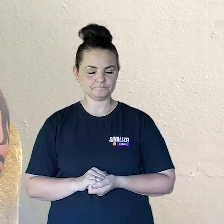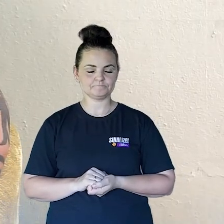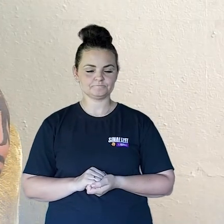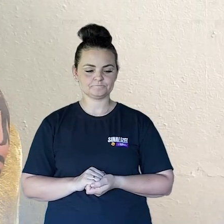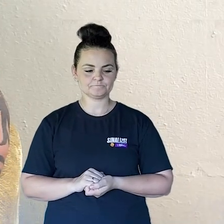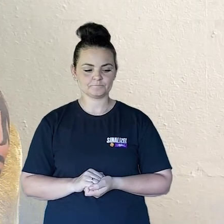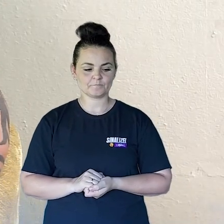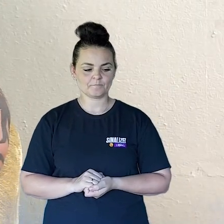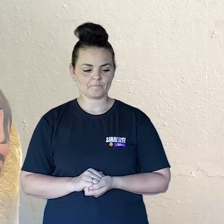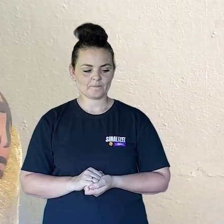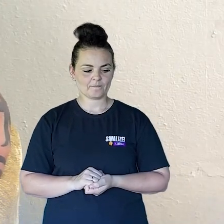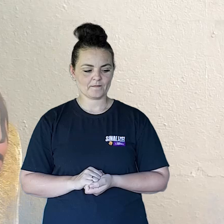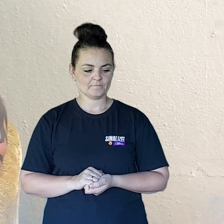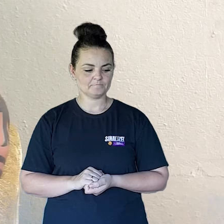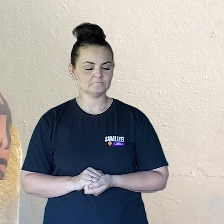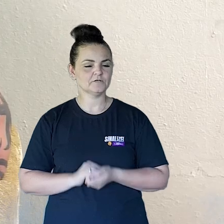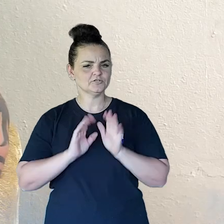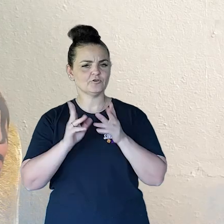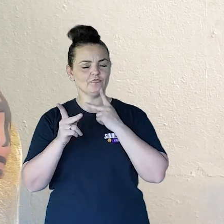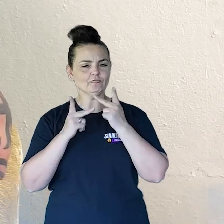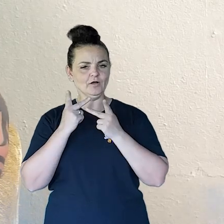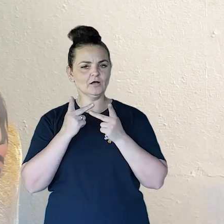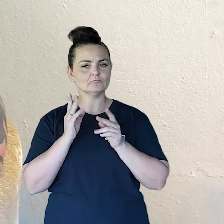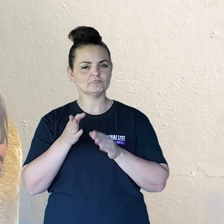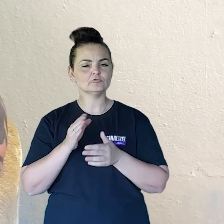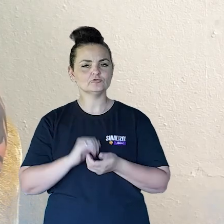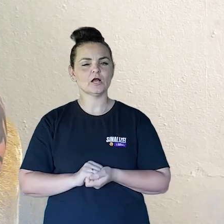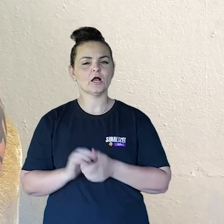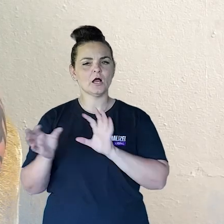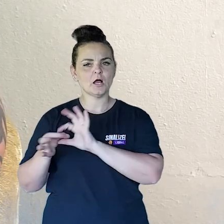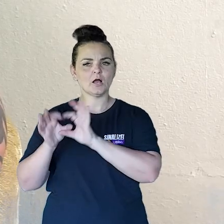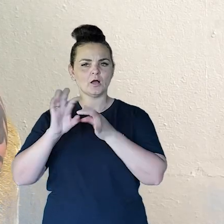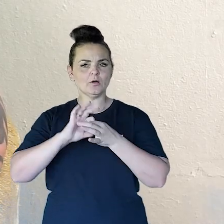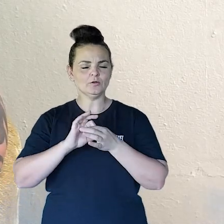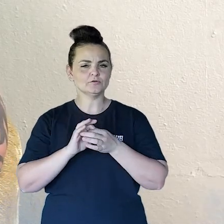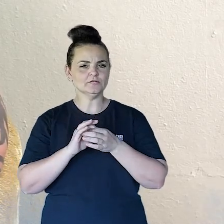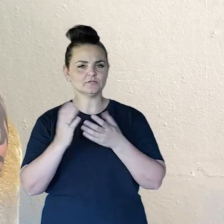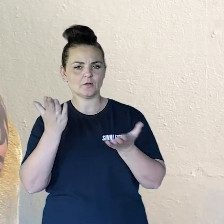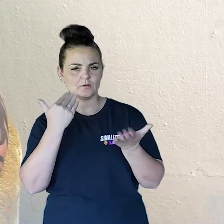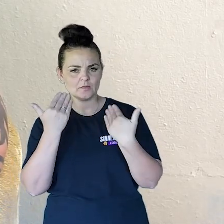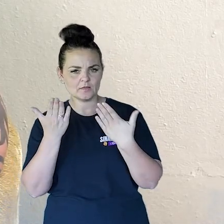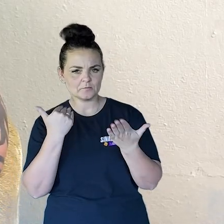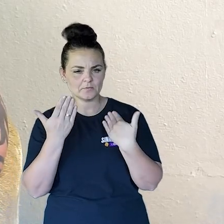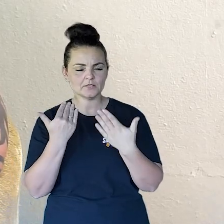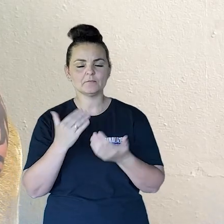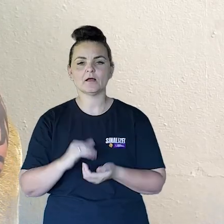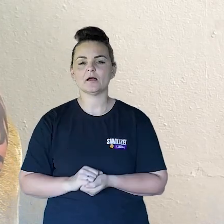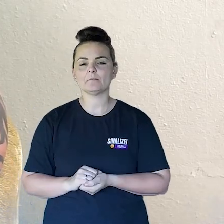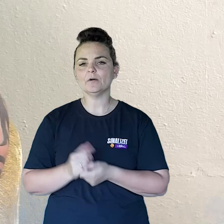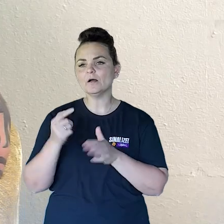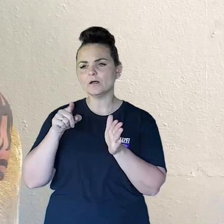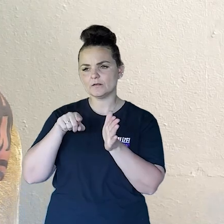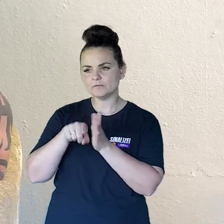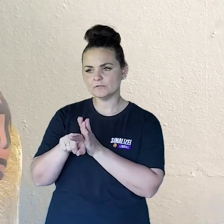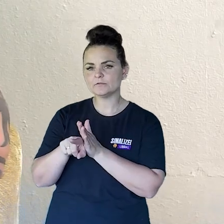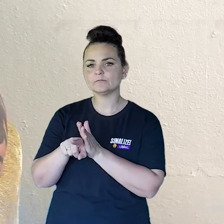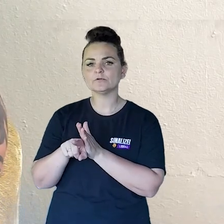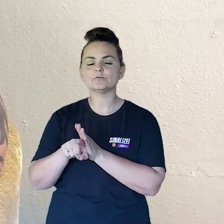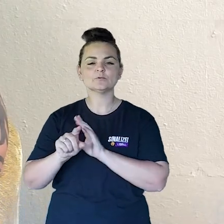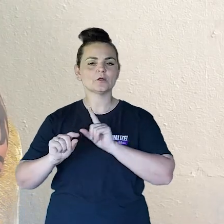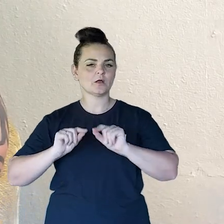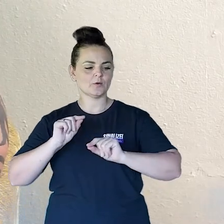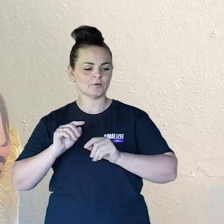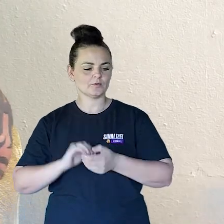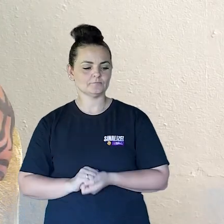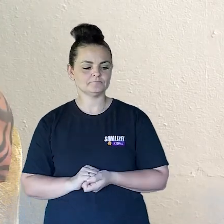acho que a gente até acabou falando aqui já no contexto, nesse bate-papo, né, nessa pergunta, a